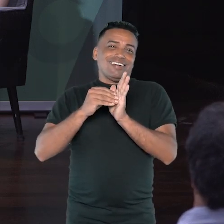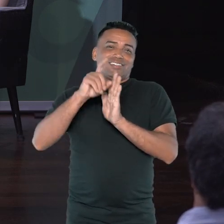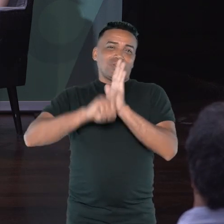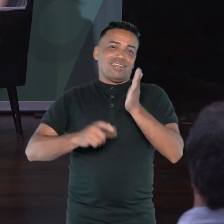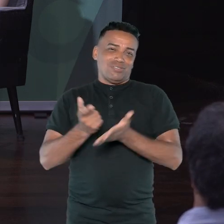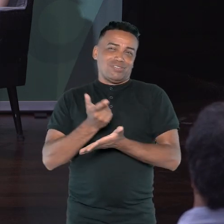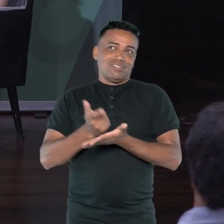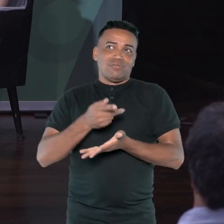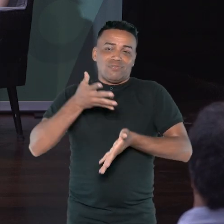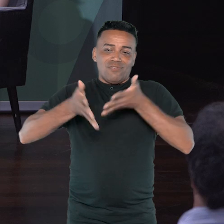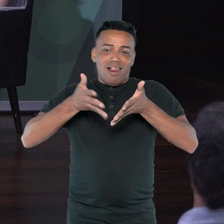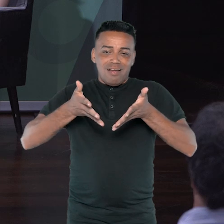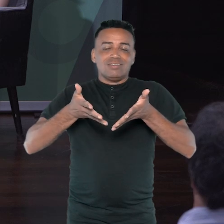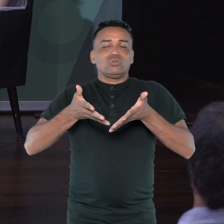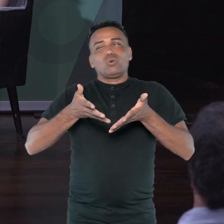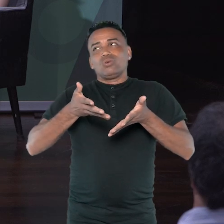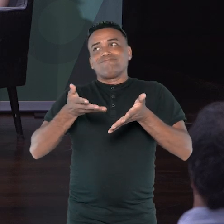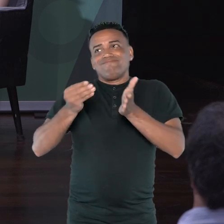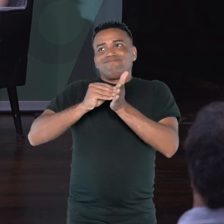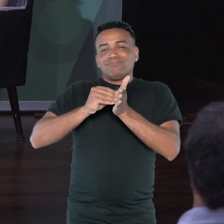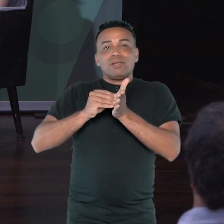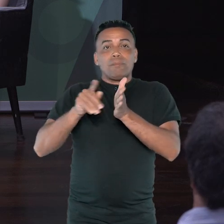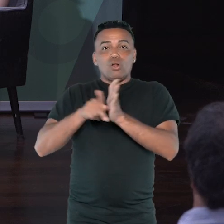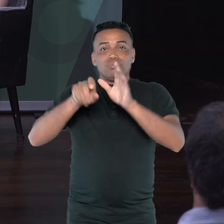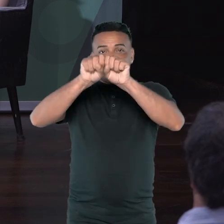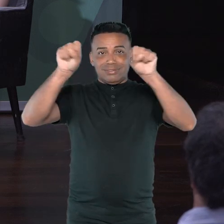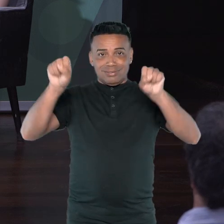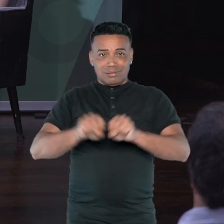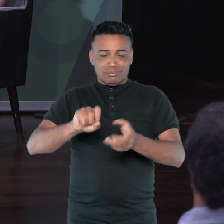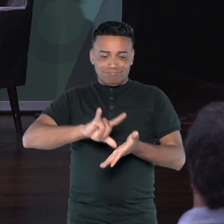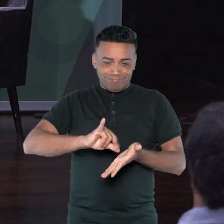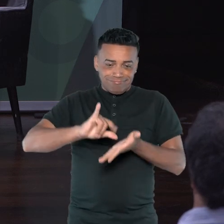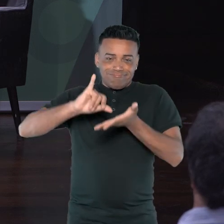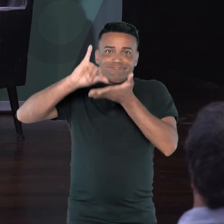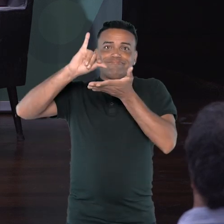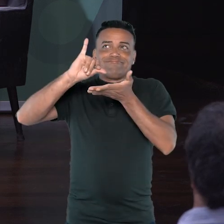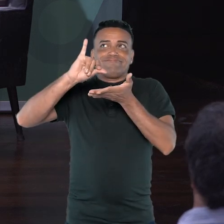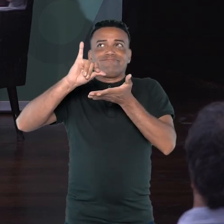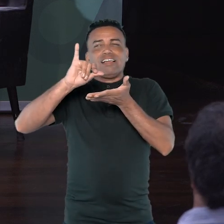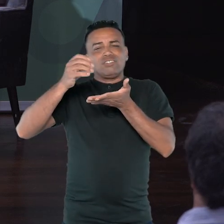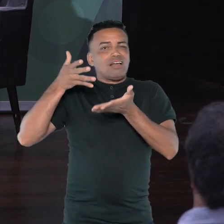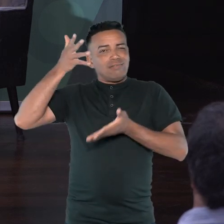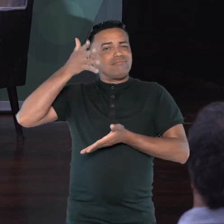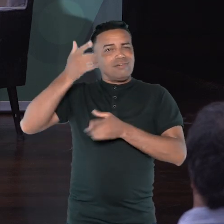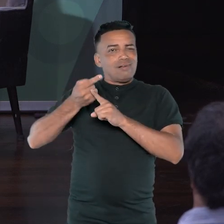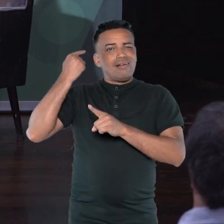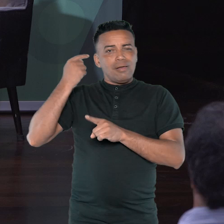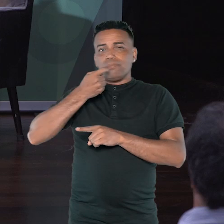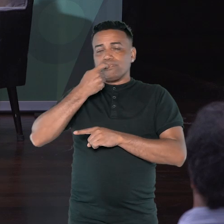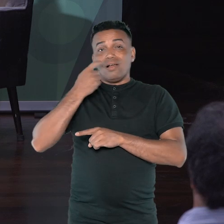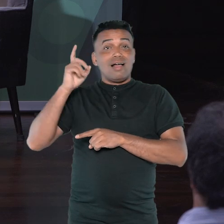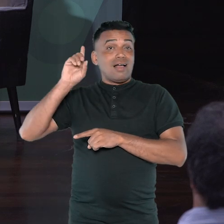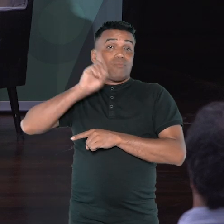sobre essa questão, por exemplo, do capitalismo gerando, e você estava citando agora, nesse momento que está acontecendo nos